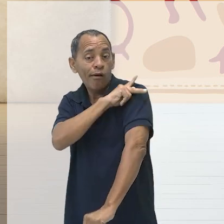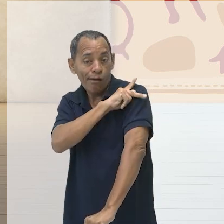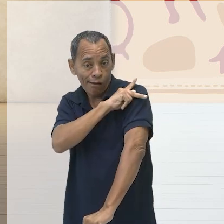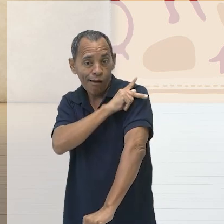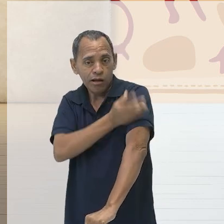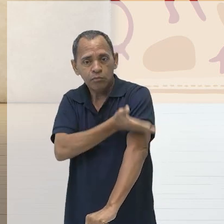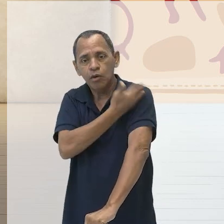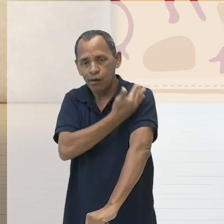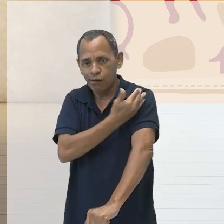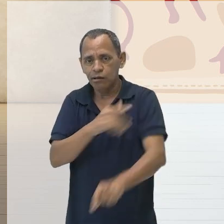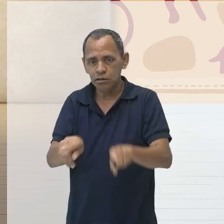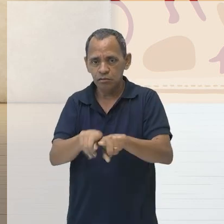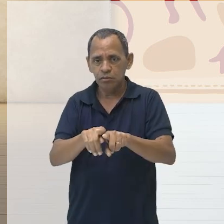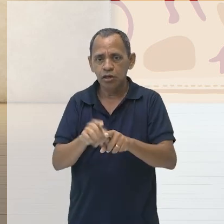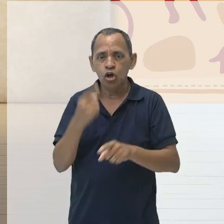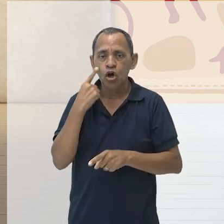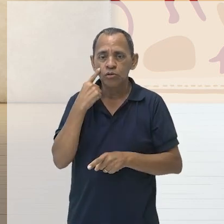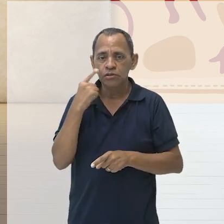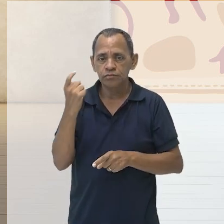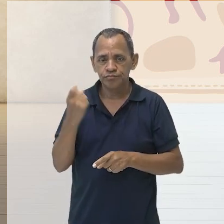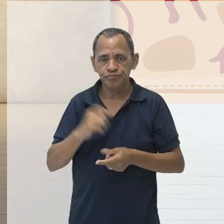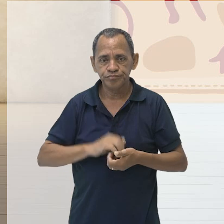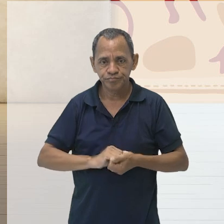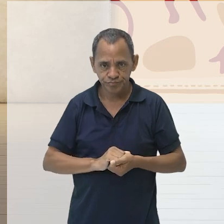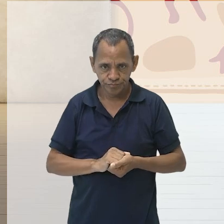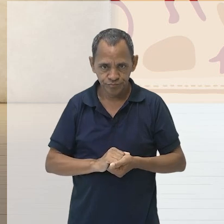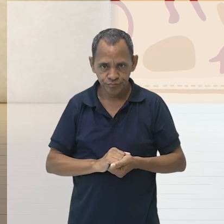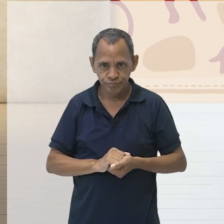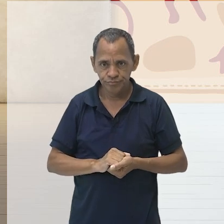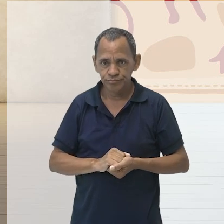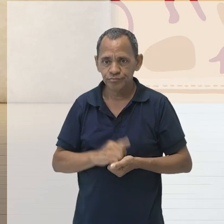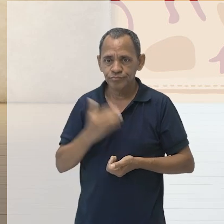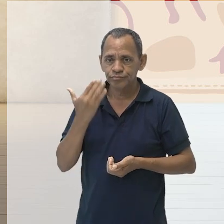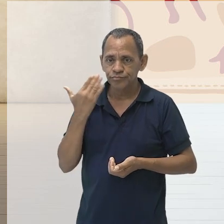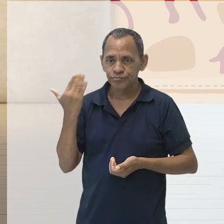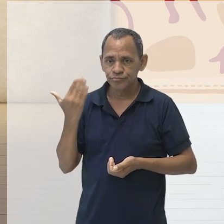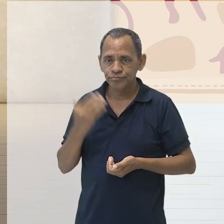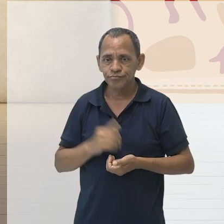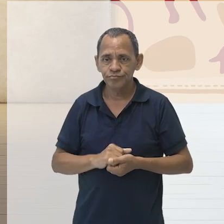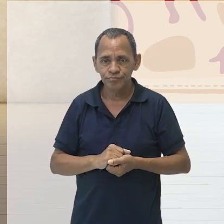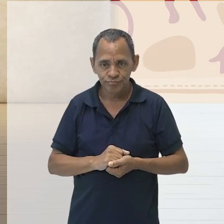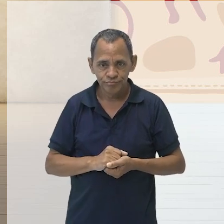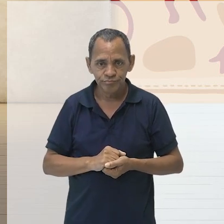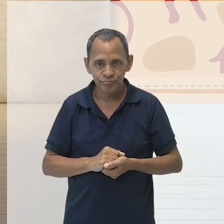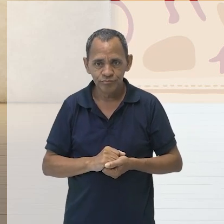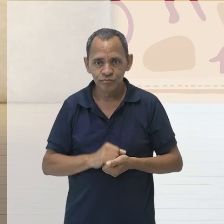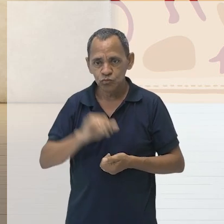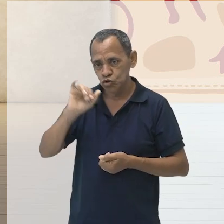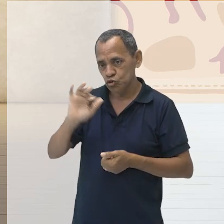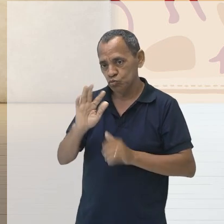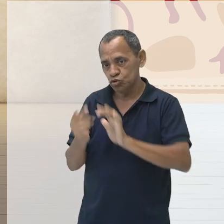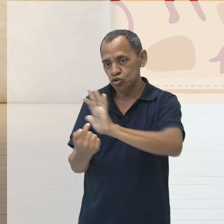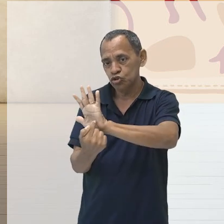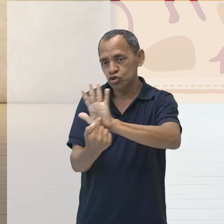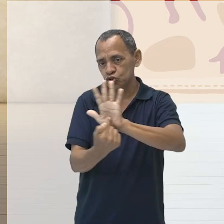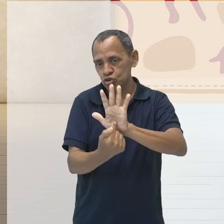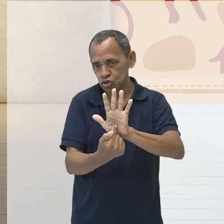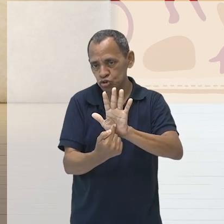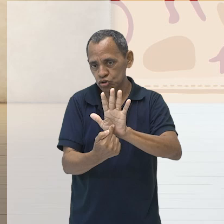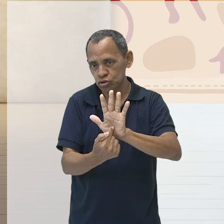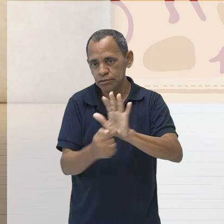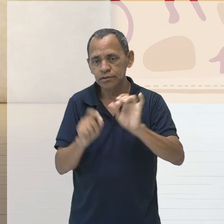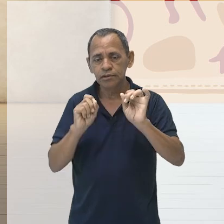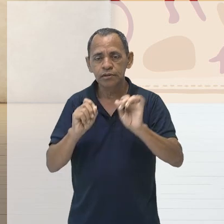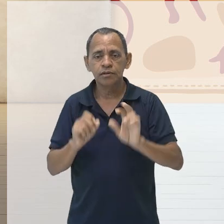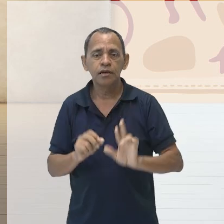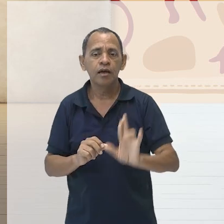já observem o seguinte quadro. Vamos lá? Muito bem. Olha aqui, o que vocês estão